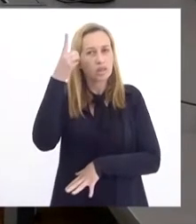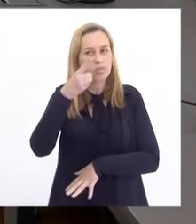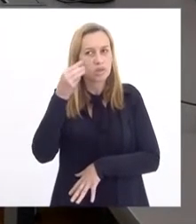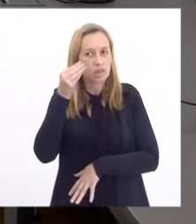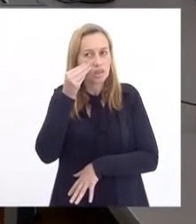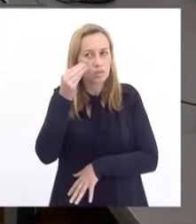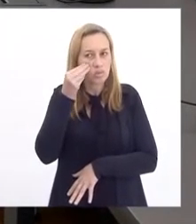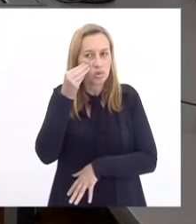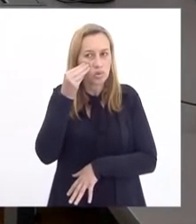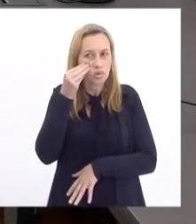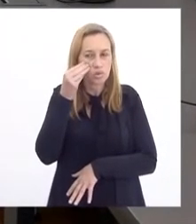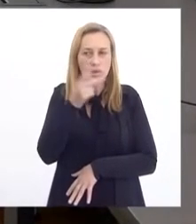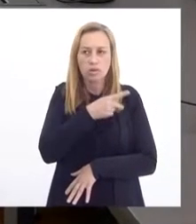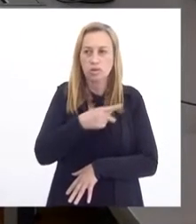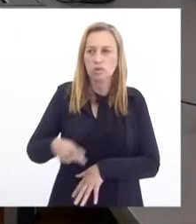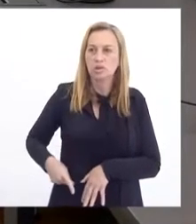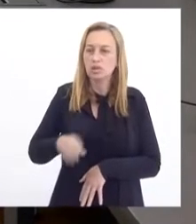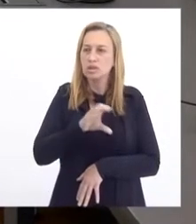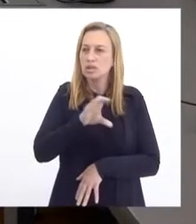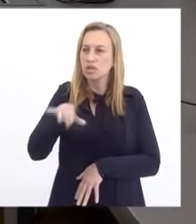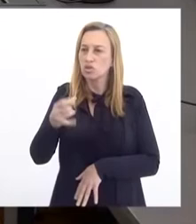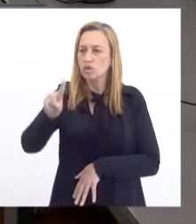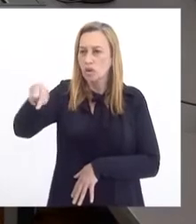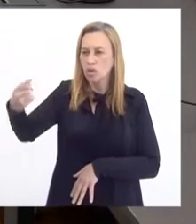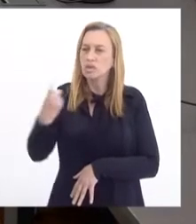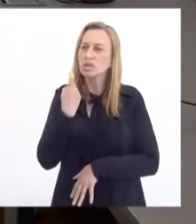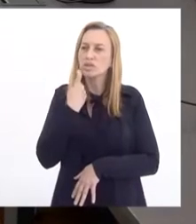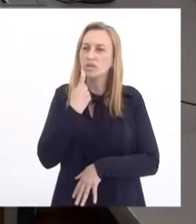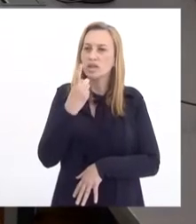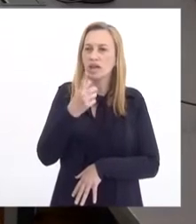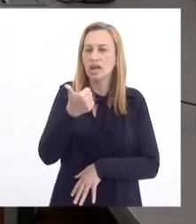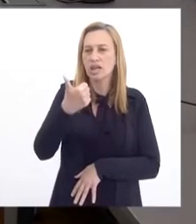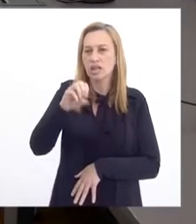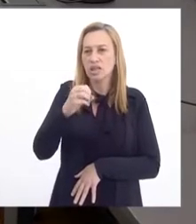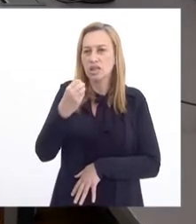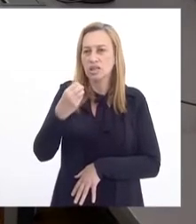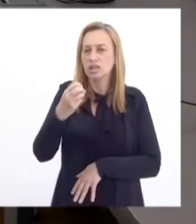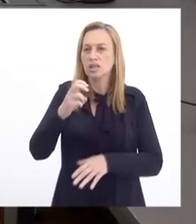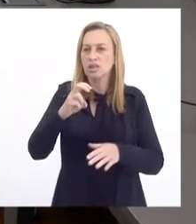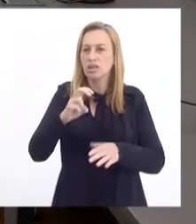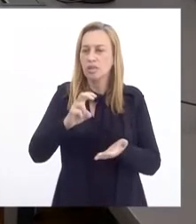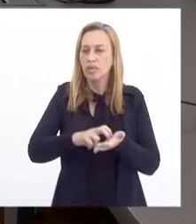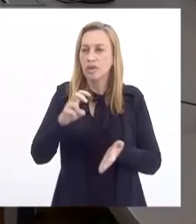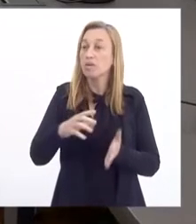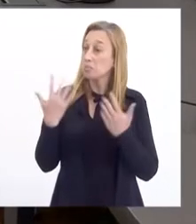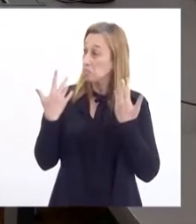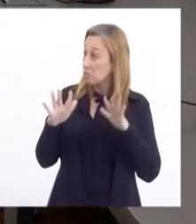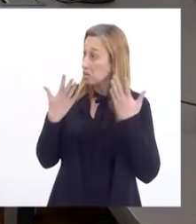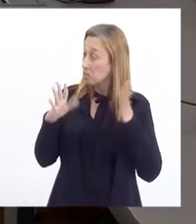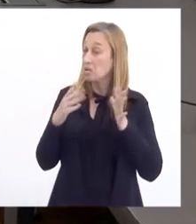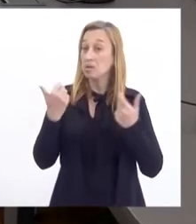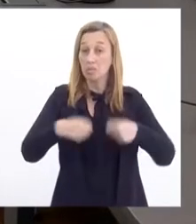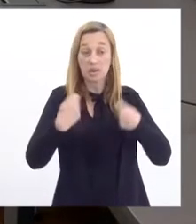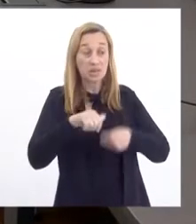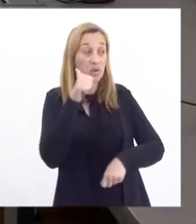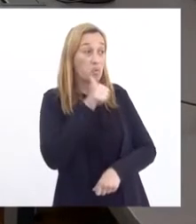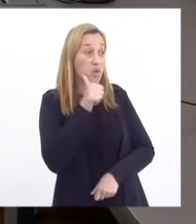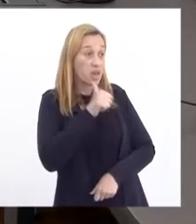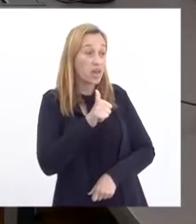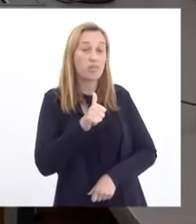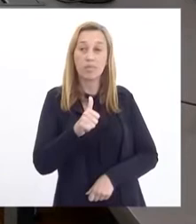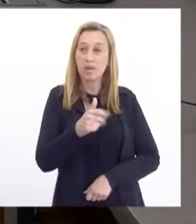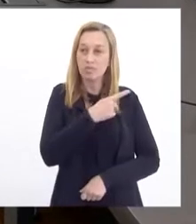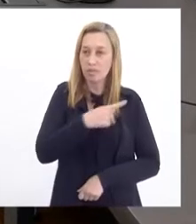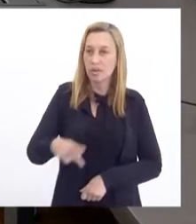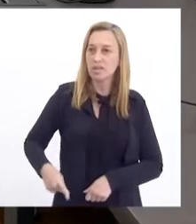Francisco presida em nome da CCJ na próxima sexta-feira às 10 da manhã. Aplaudido, porque teria que ser uma mulher mesmo para presidir. Pode ser,